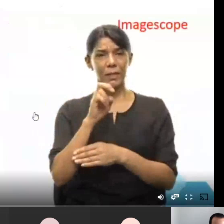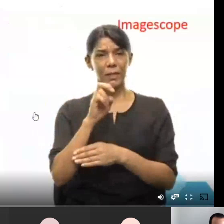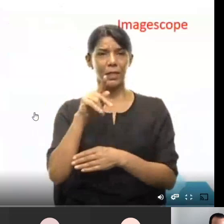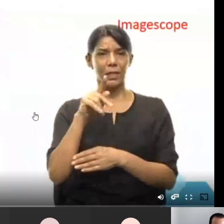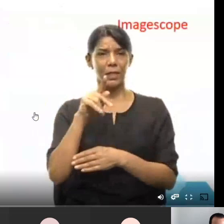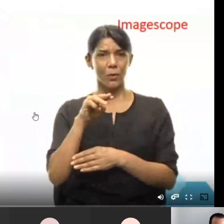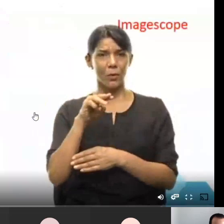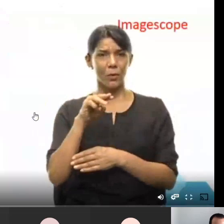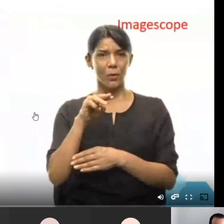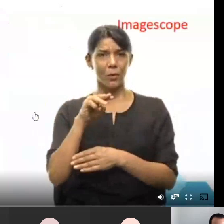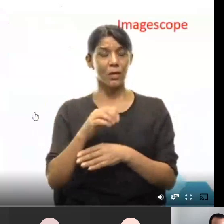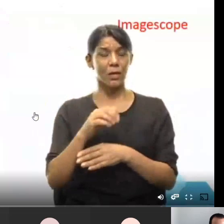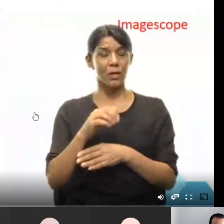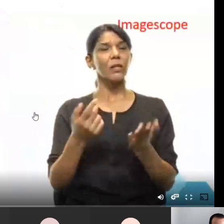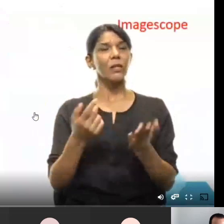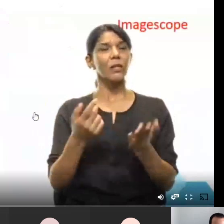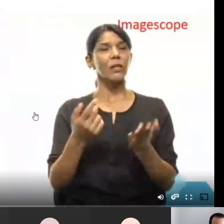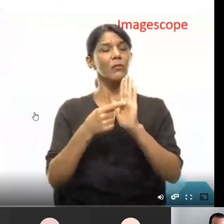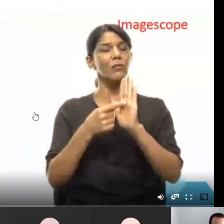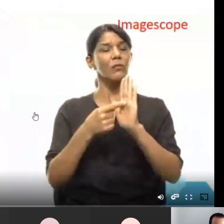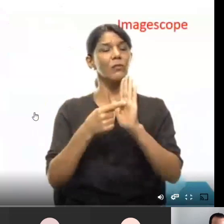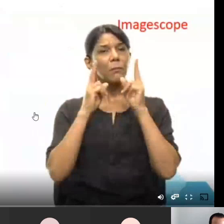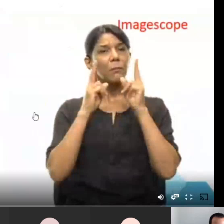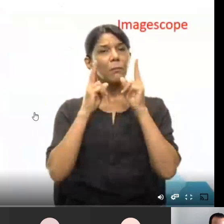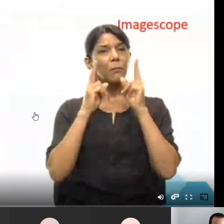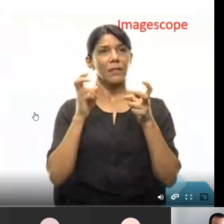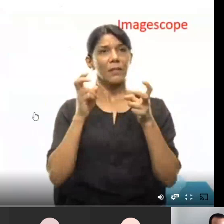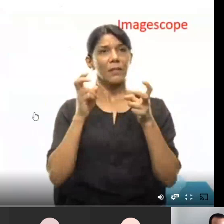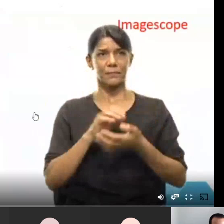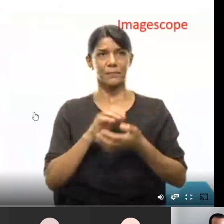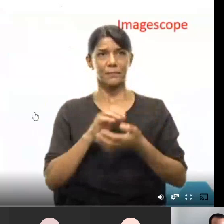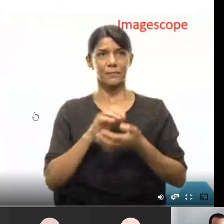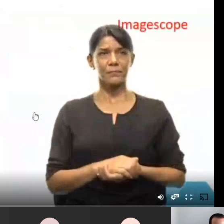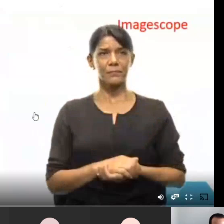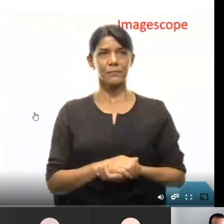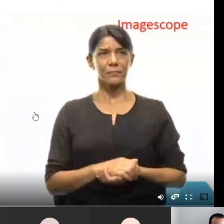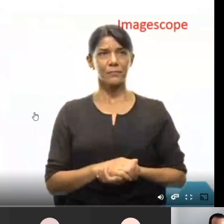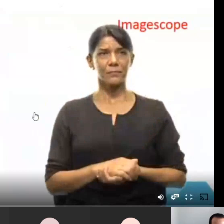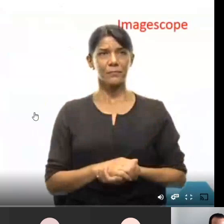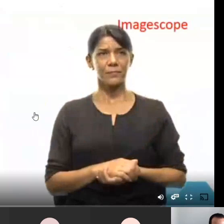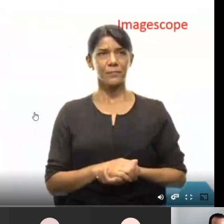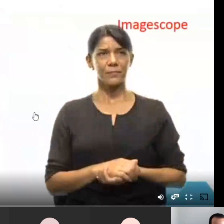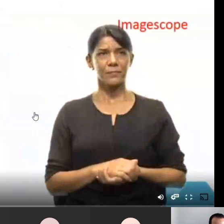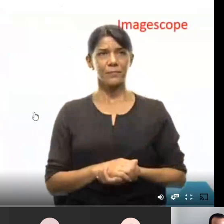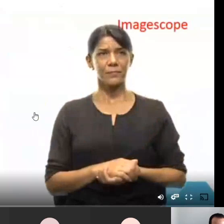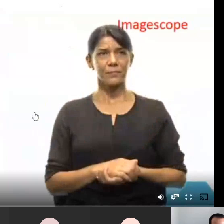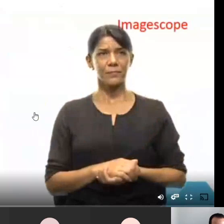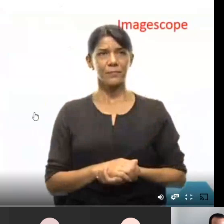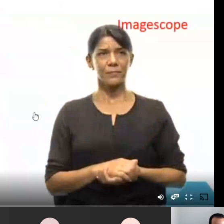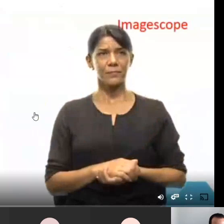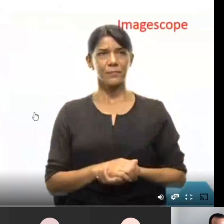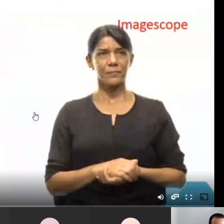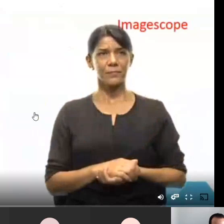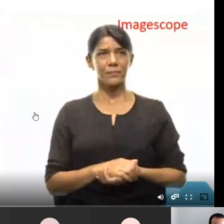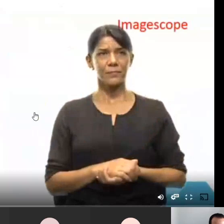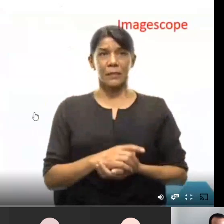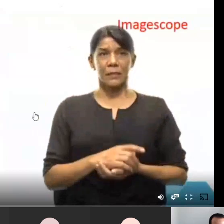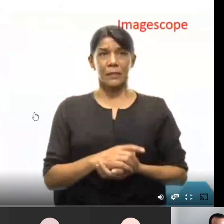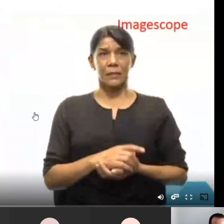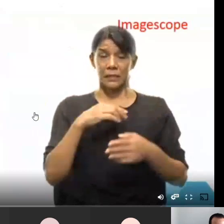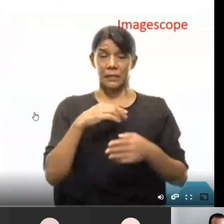Quais são as estruturas que eu gostaria que vocês identificassem? Então vamos lá. A região superficial da estrutura, que